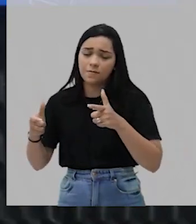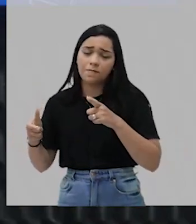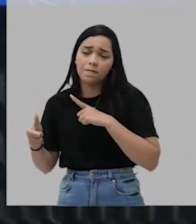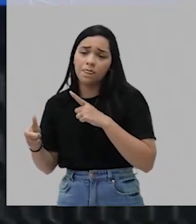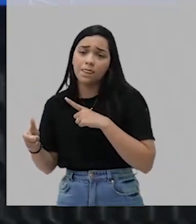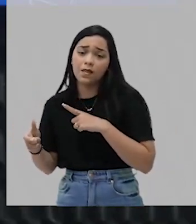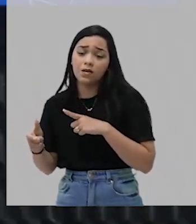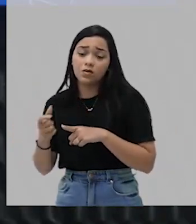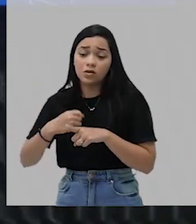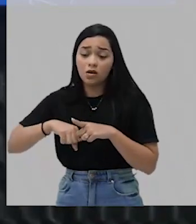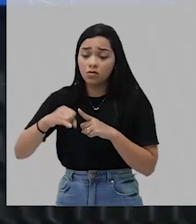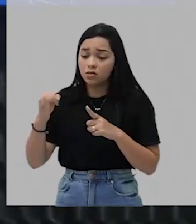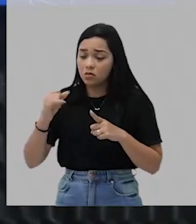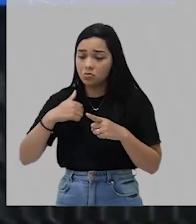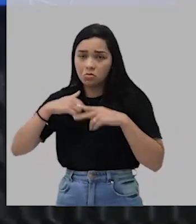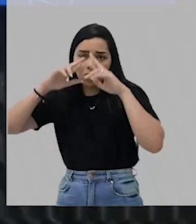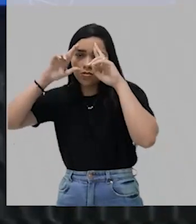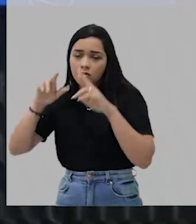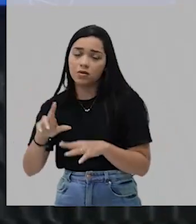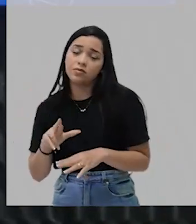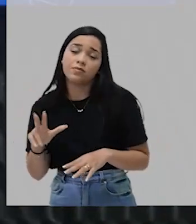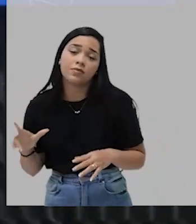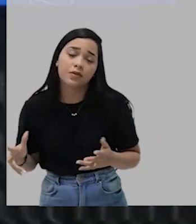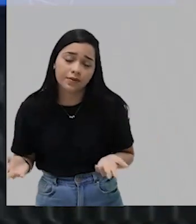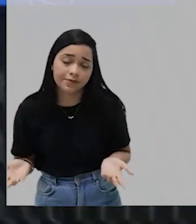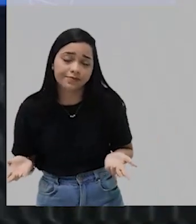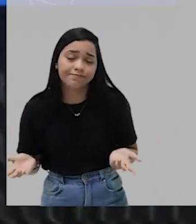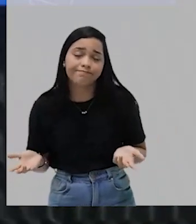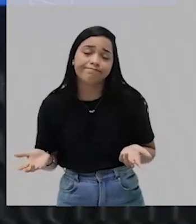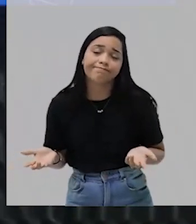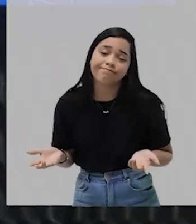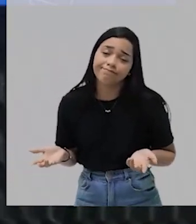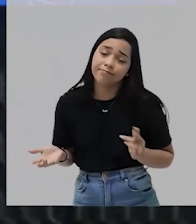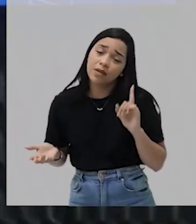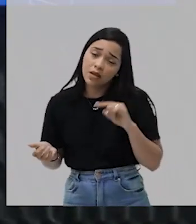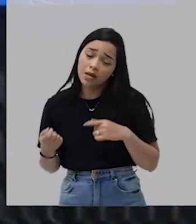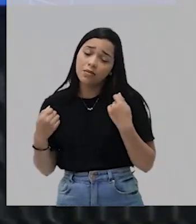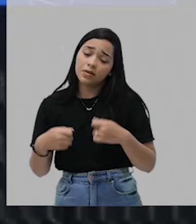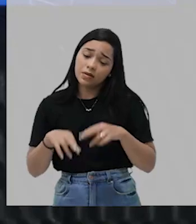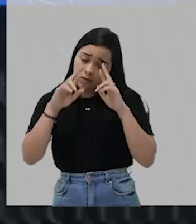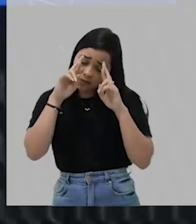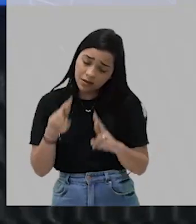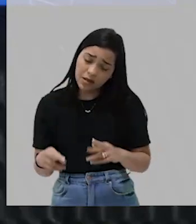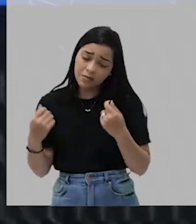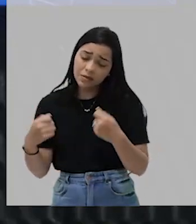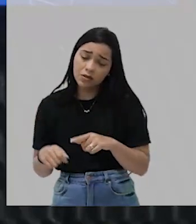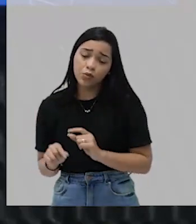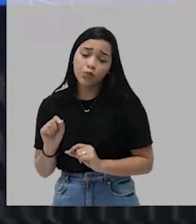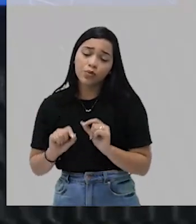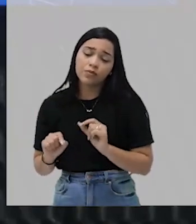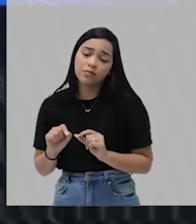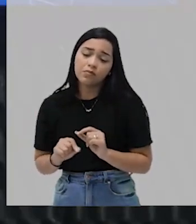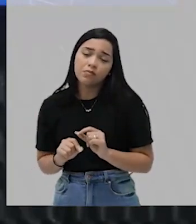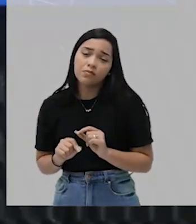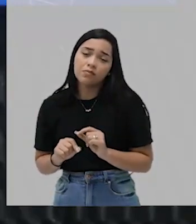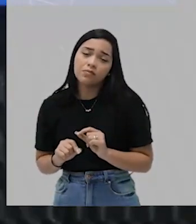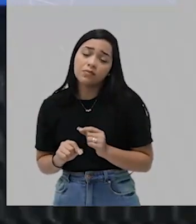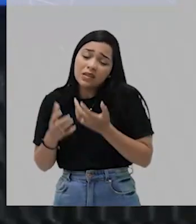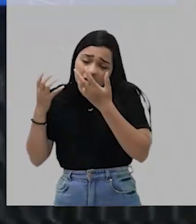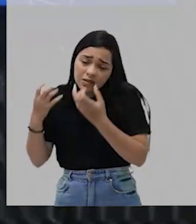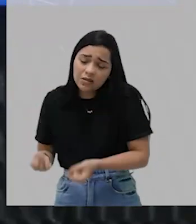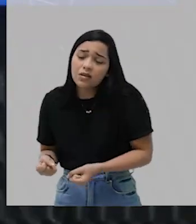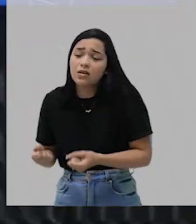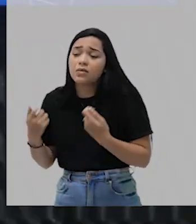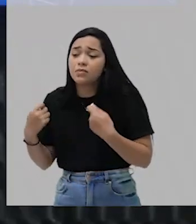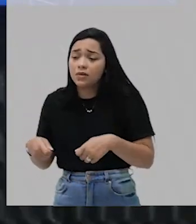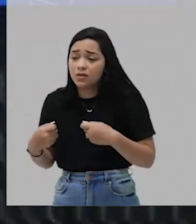social, se eu não respeito a diversidade? É preciso se respeitar, é preciso deixar de ser intolerante,